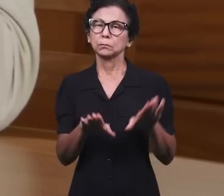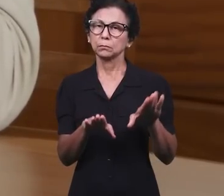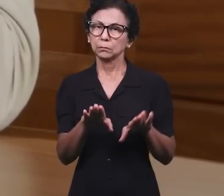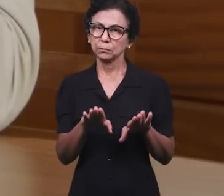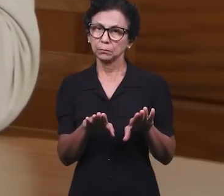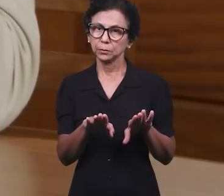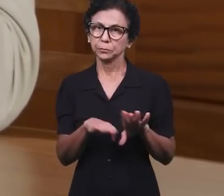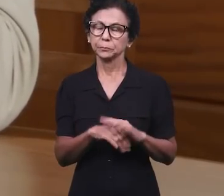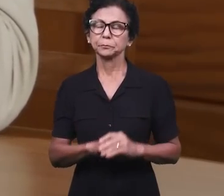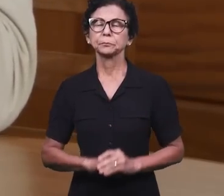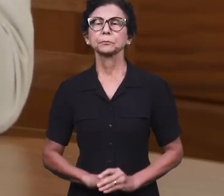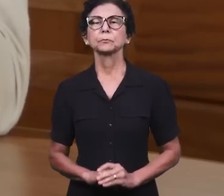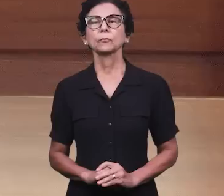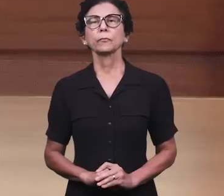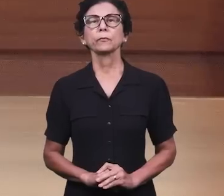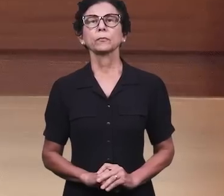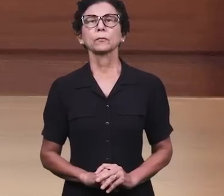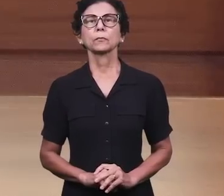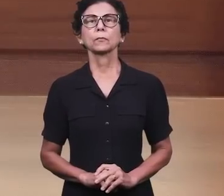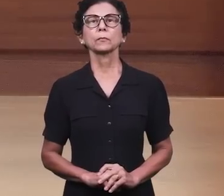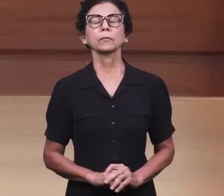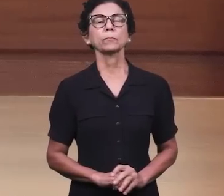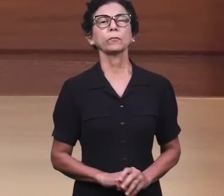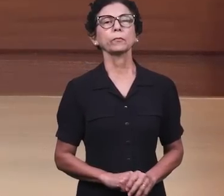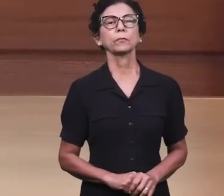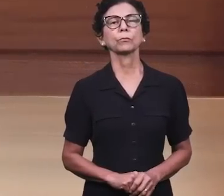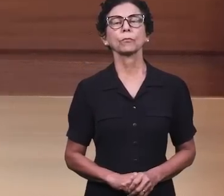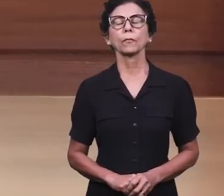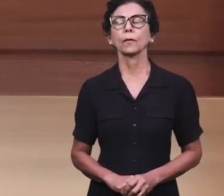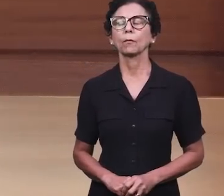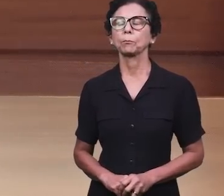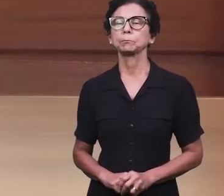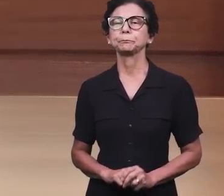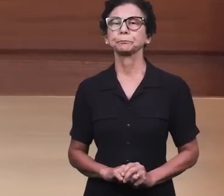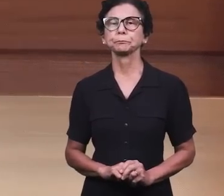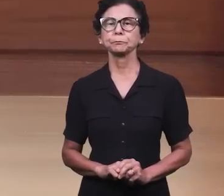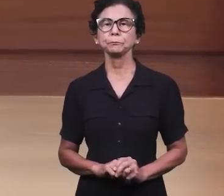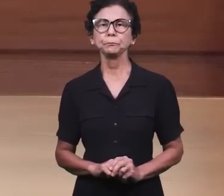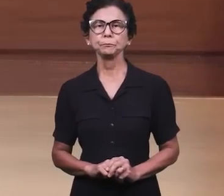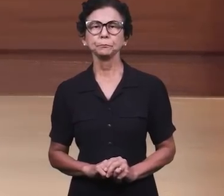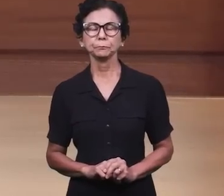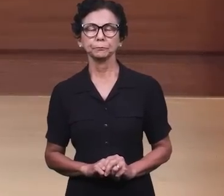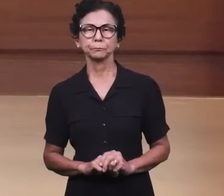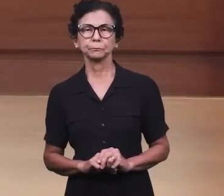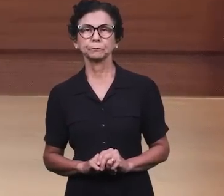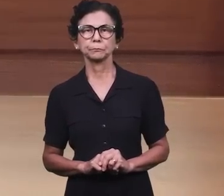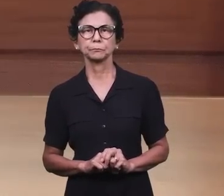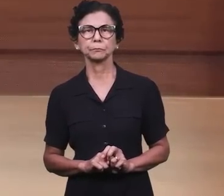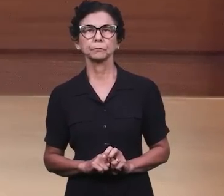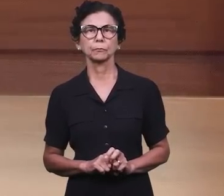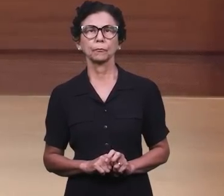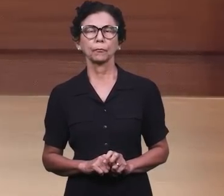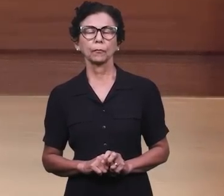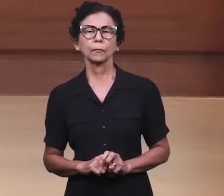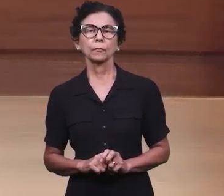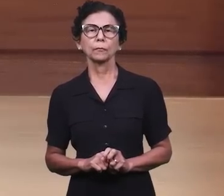viu? Ok? Bom, nós estamos aqui praticamente encerrando esse